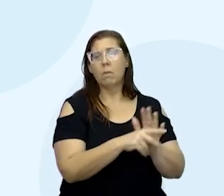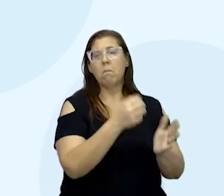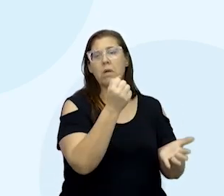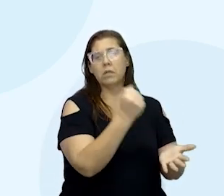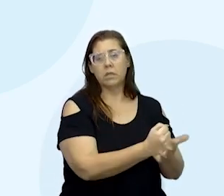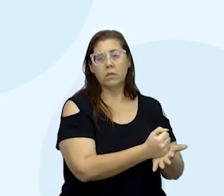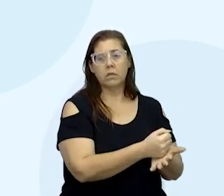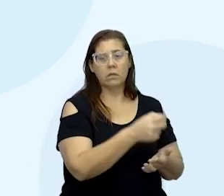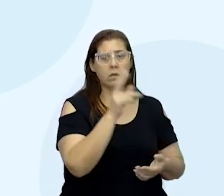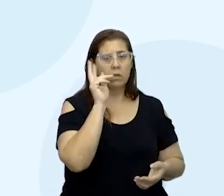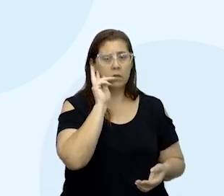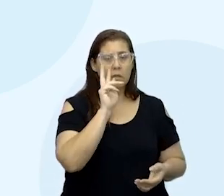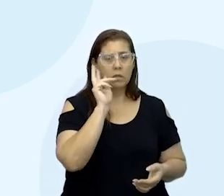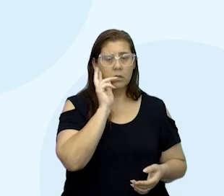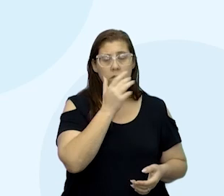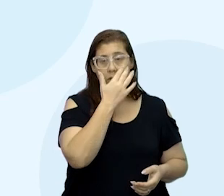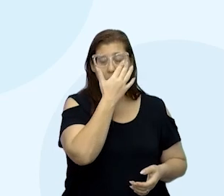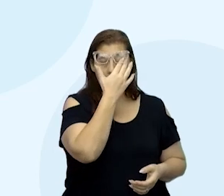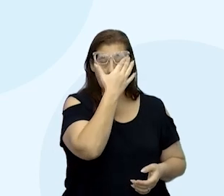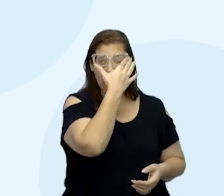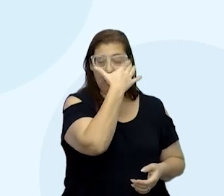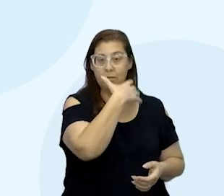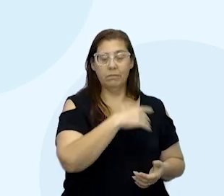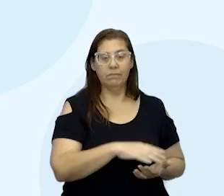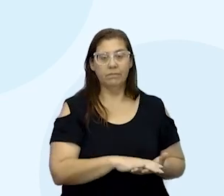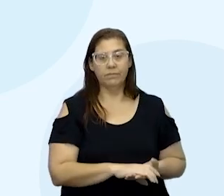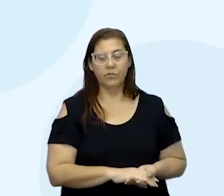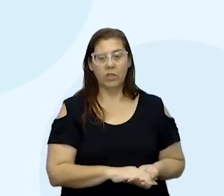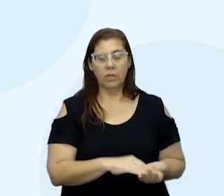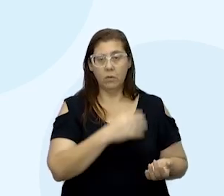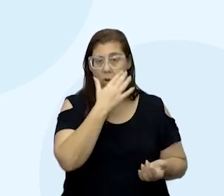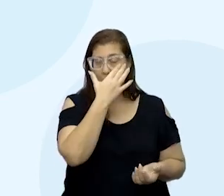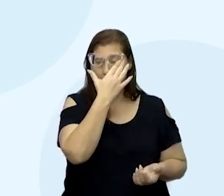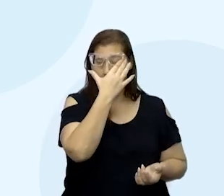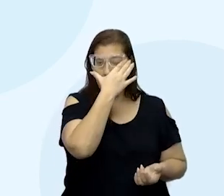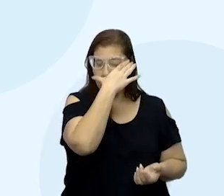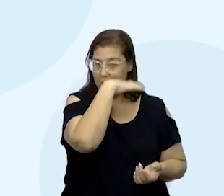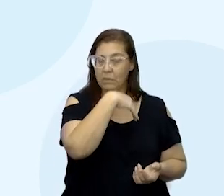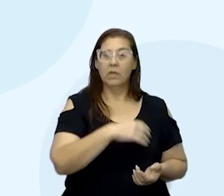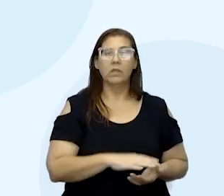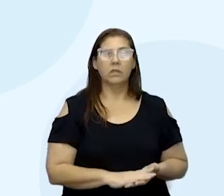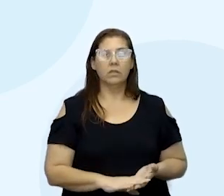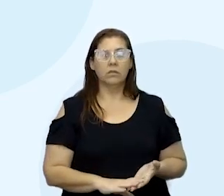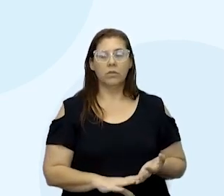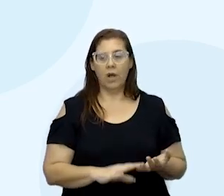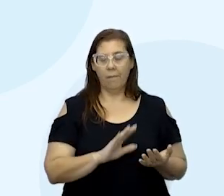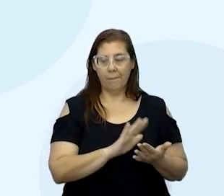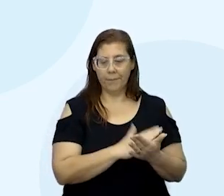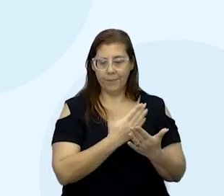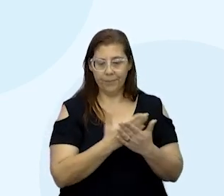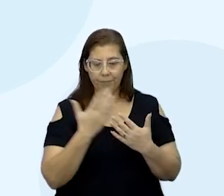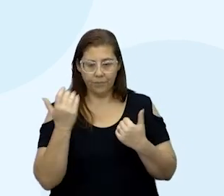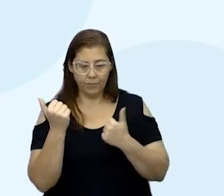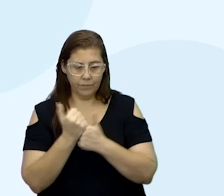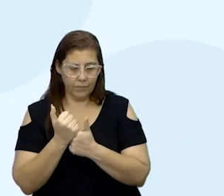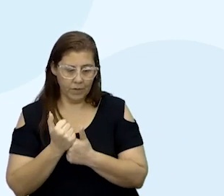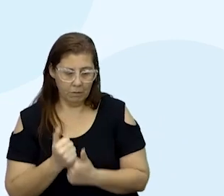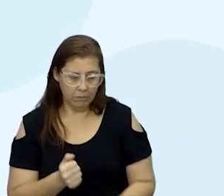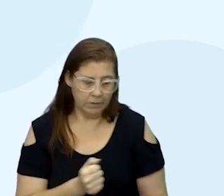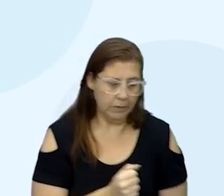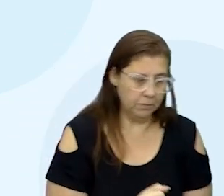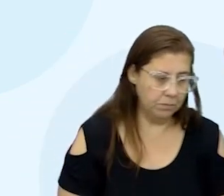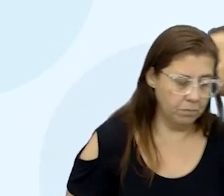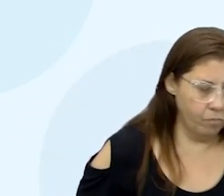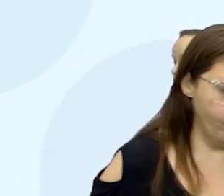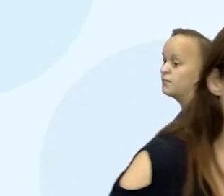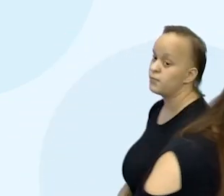é a favela mais antiga do Brasil. Então, isso já classifica como um patrimônio histórico importante